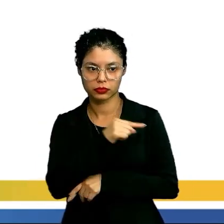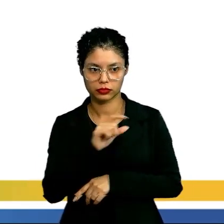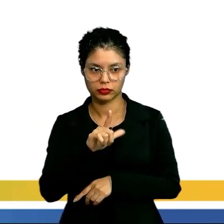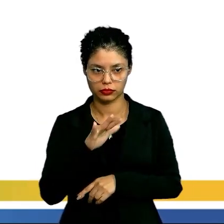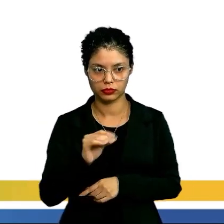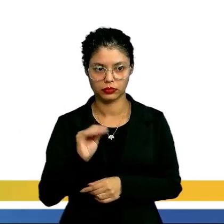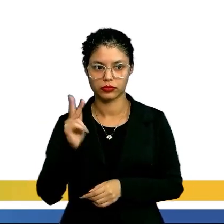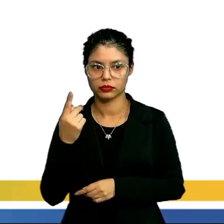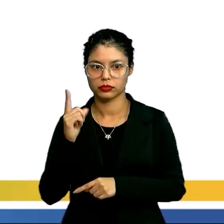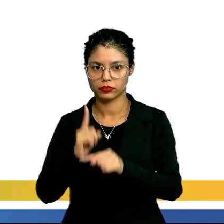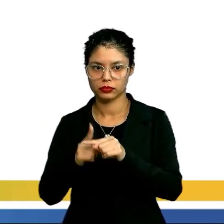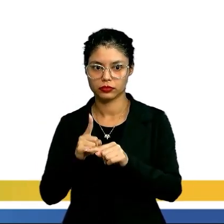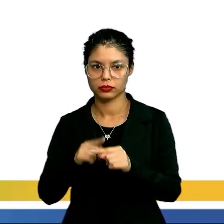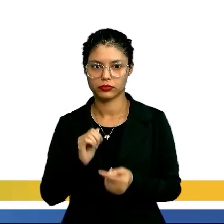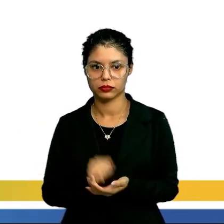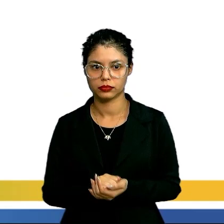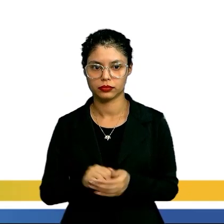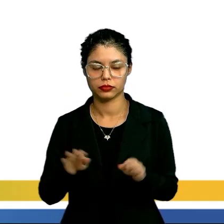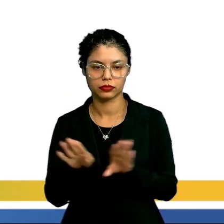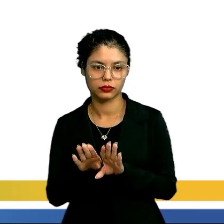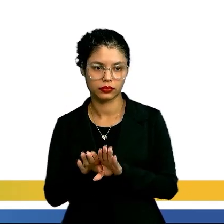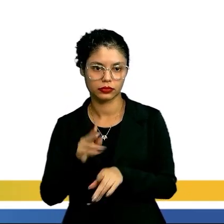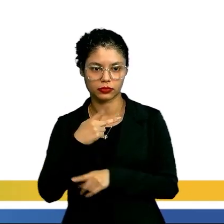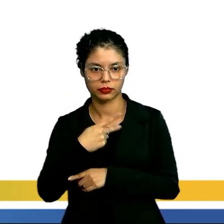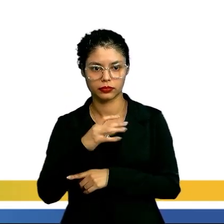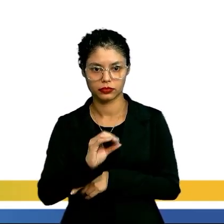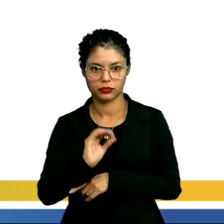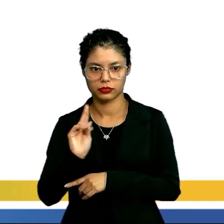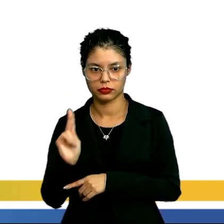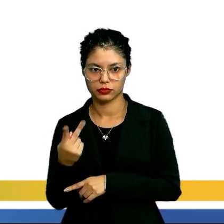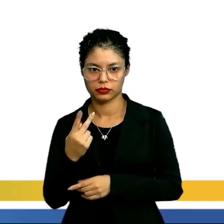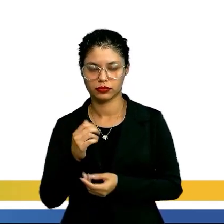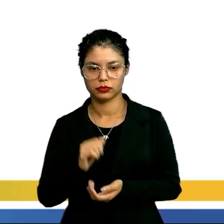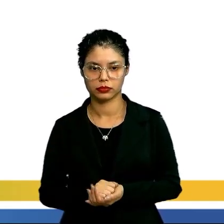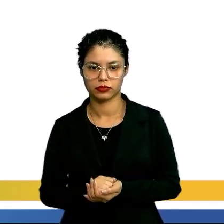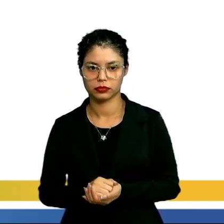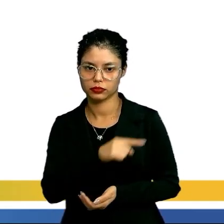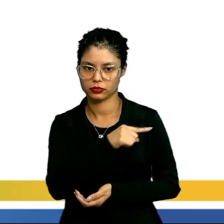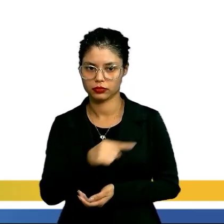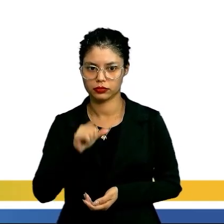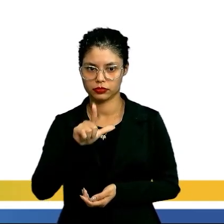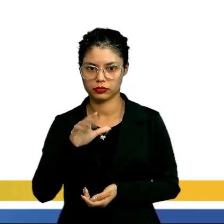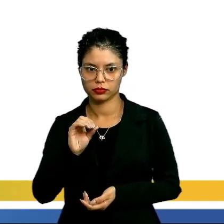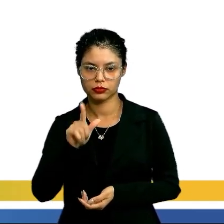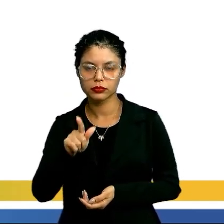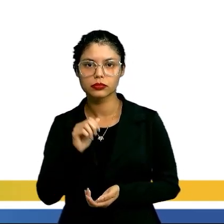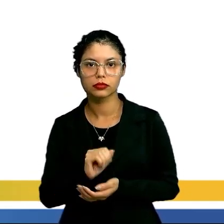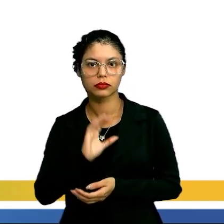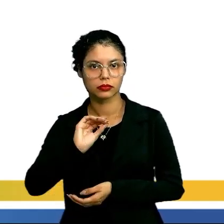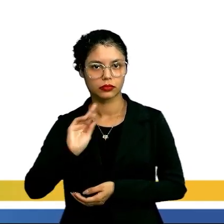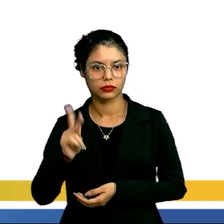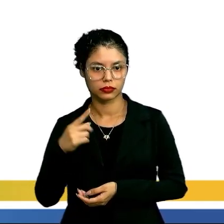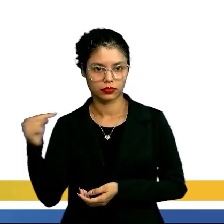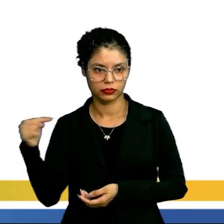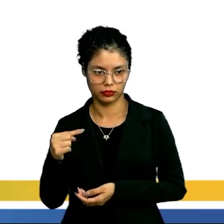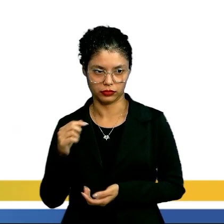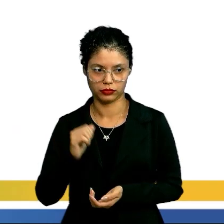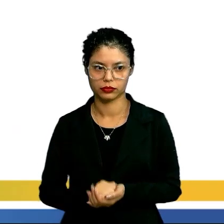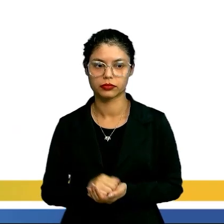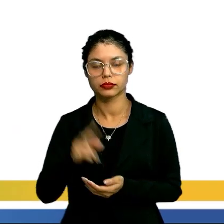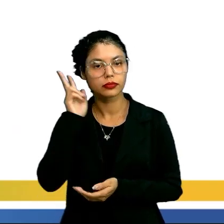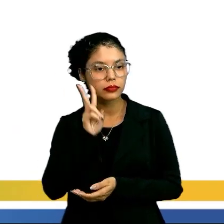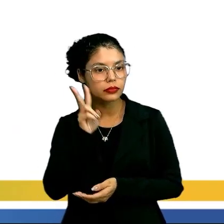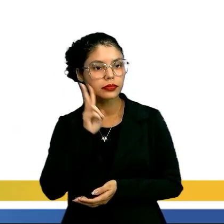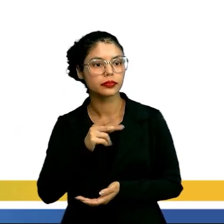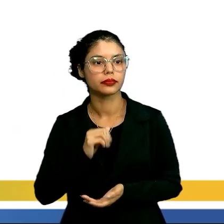de H+, e a fórmula para encontrar o pOH é menos o log de OH-. Lembrando que H+ é concentração